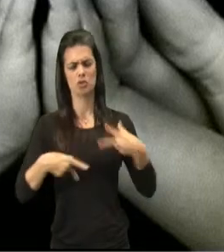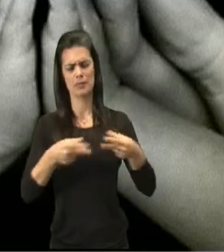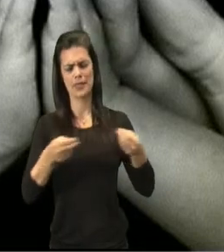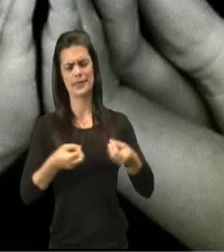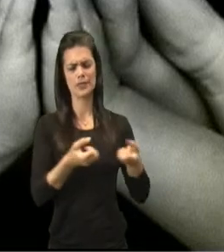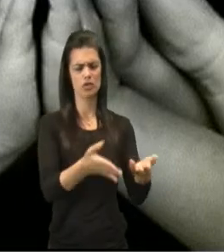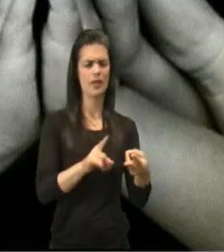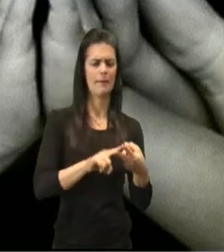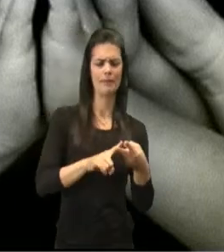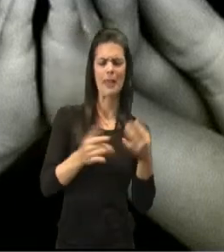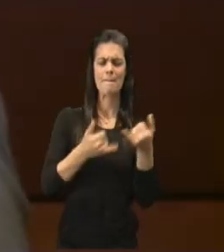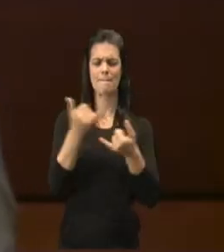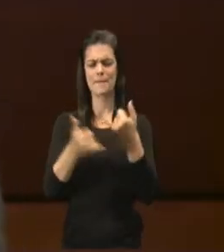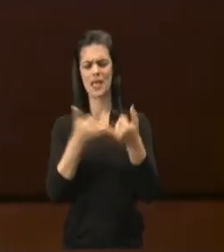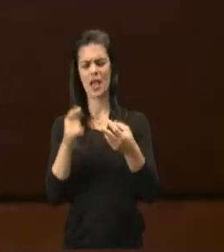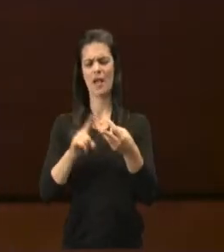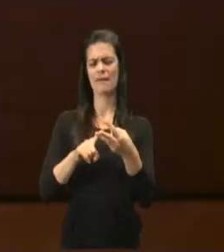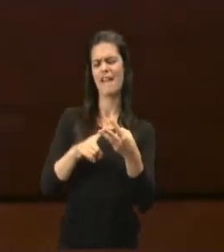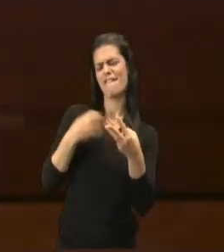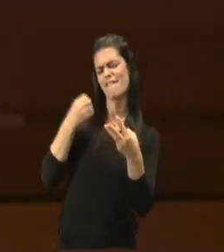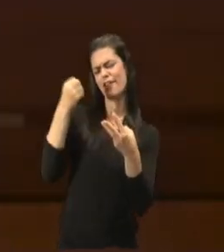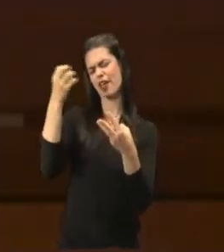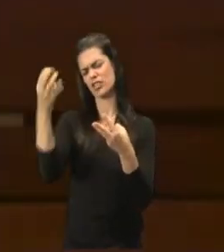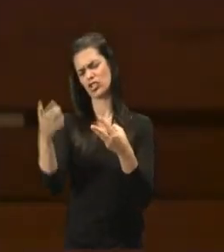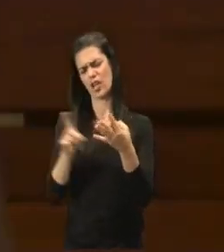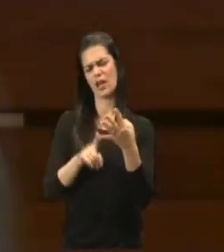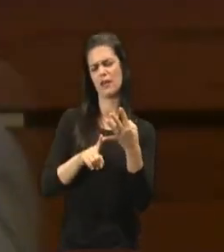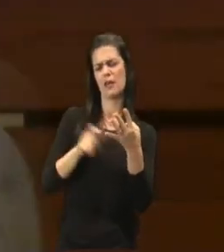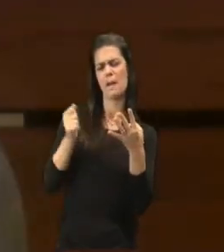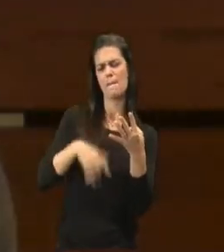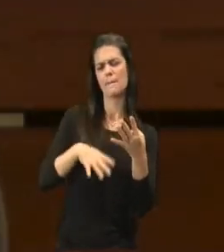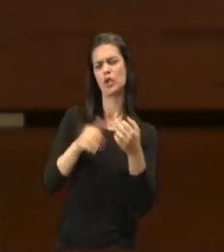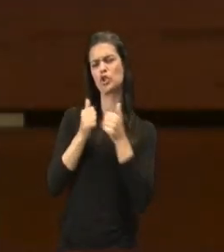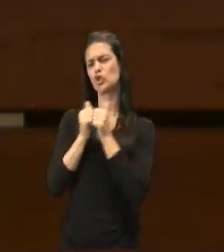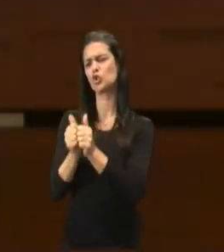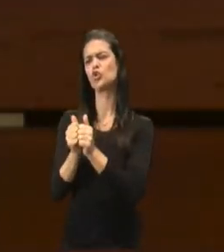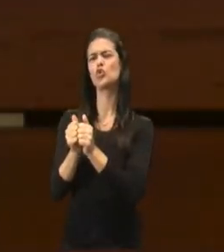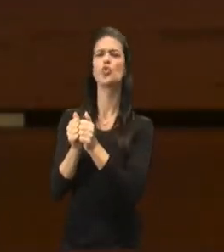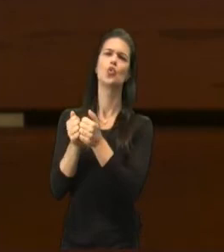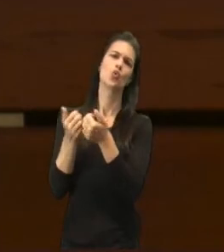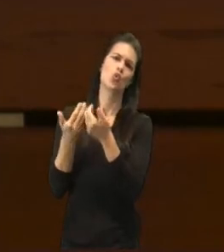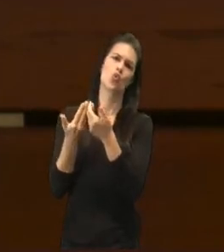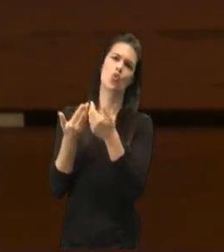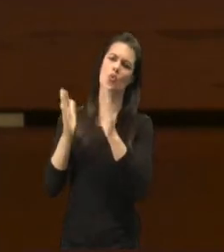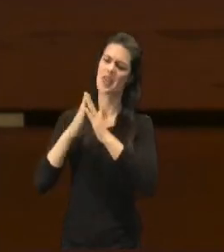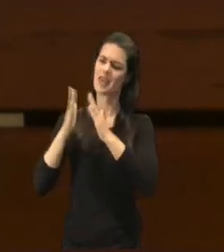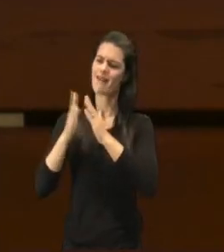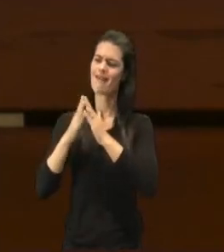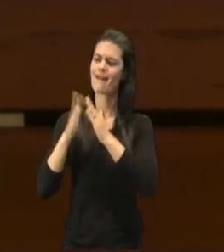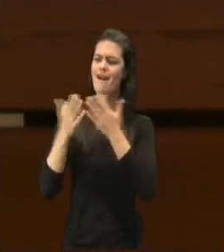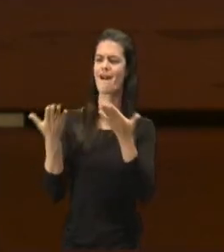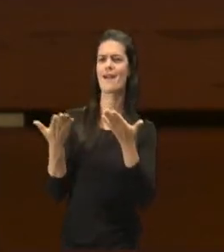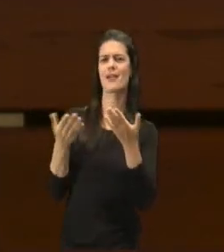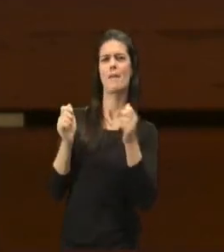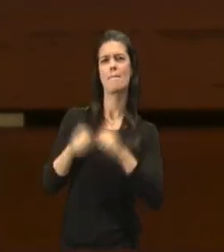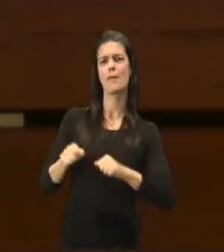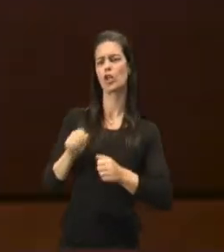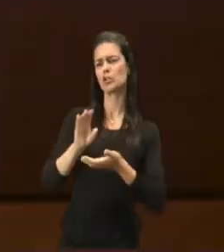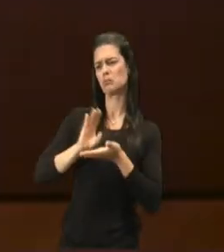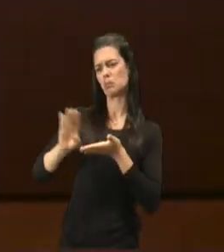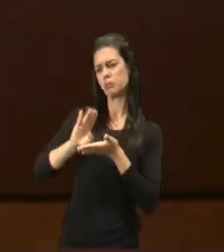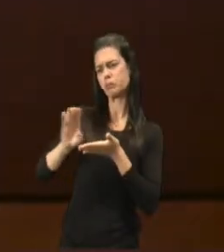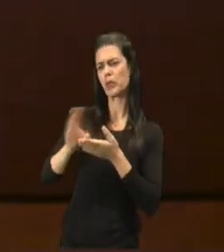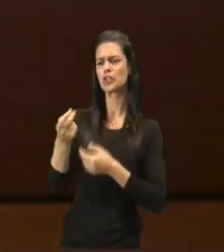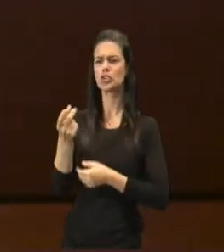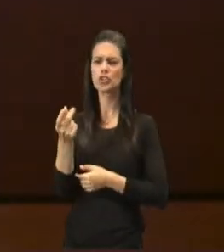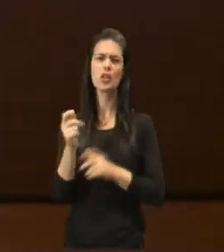parque. Podemos assisti-los em alguma tarefa doméstica, alguma tarefa profissional. Podemos ajudá-los financeiramente. Temos